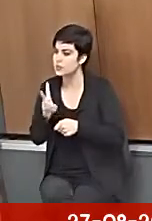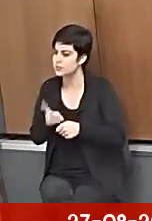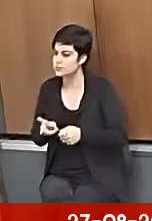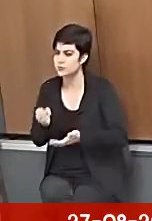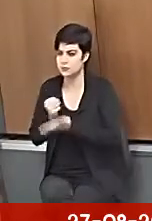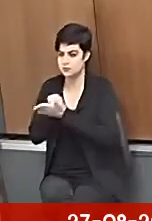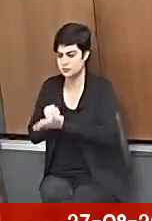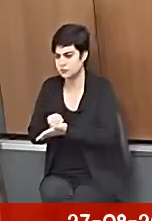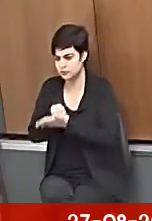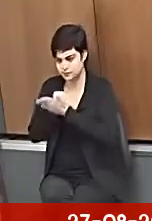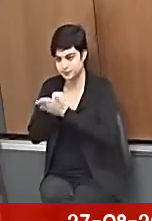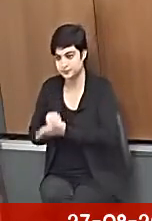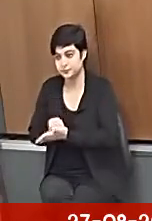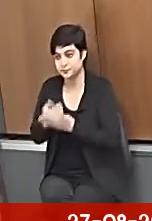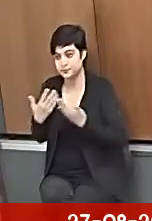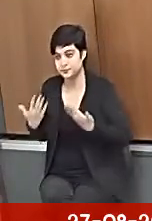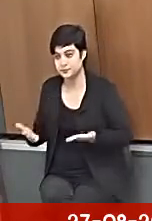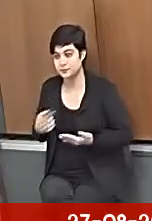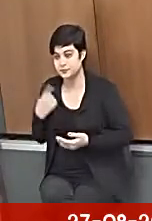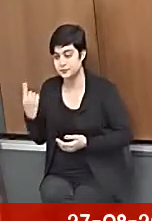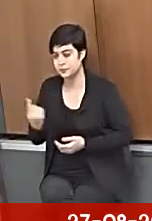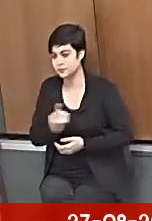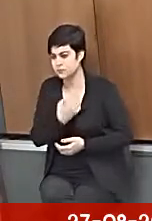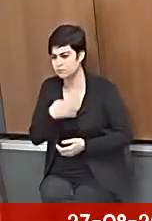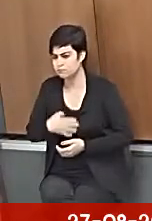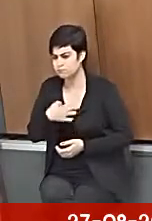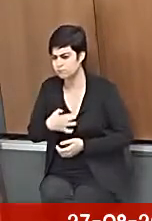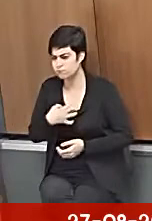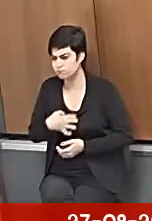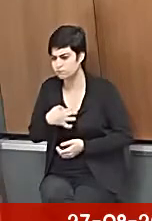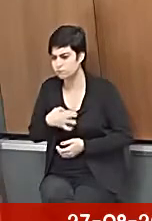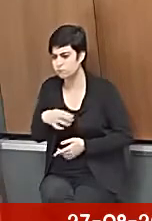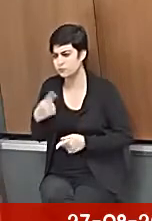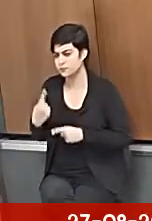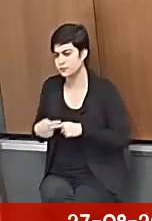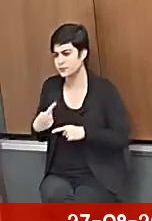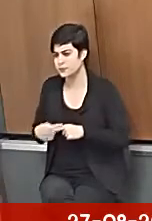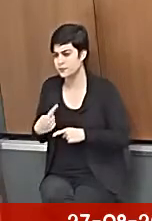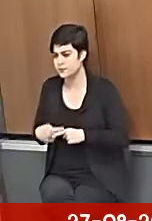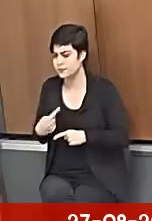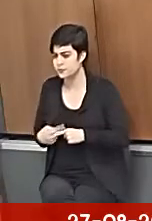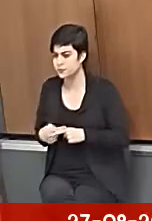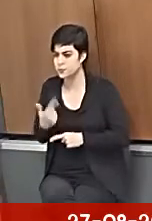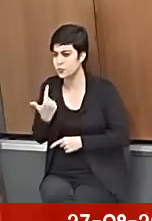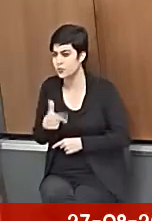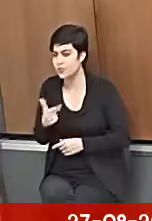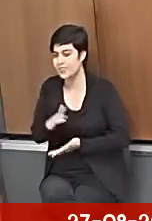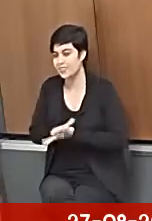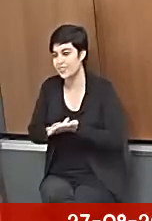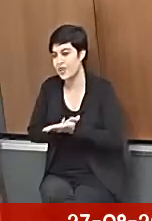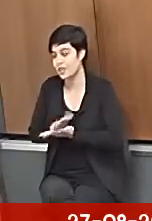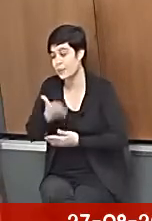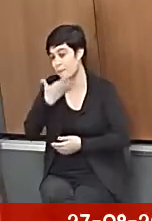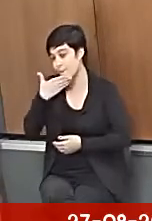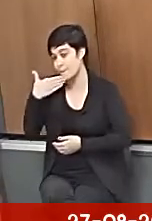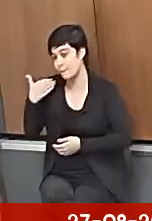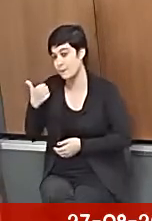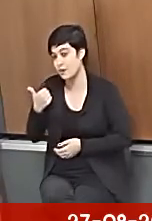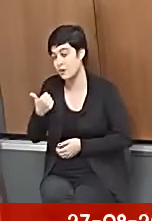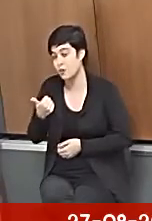entendeu que a gente fica puto que a gente não a vê uma ação melhor do